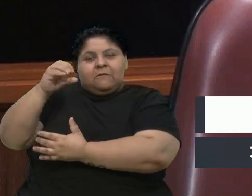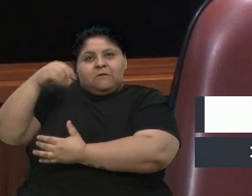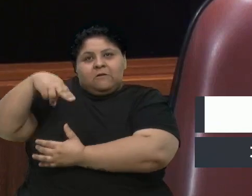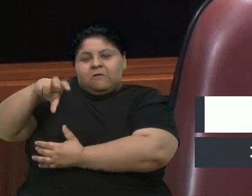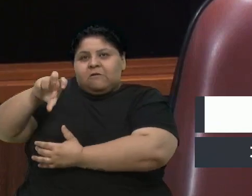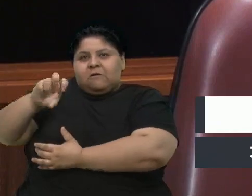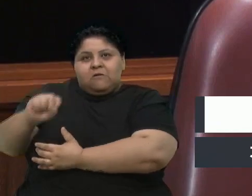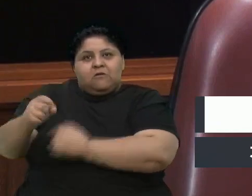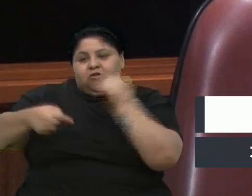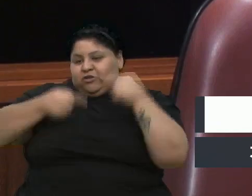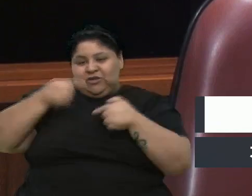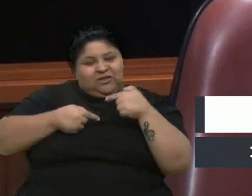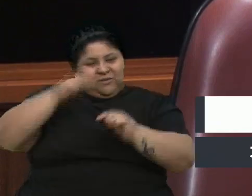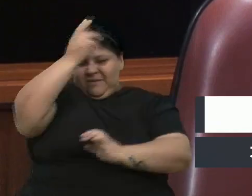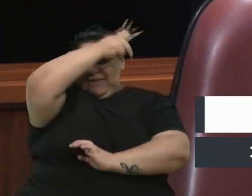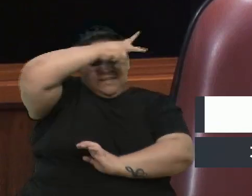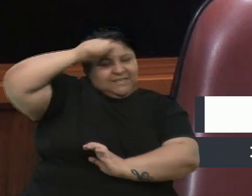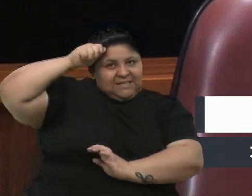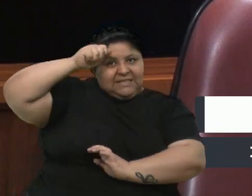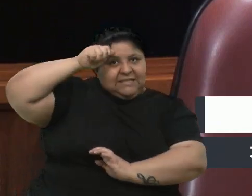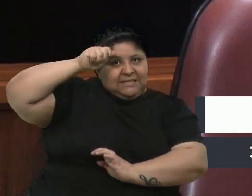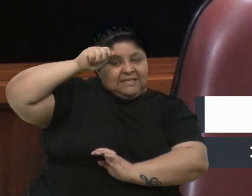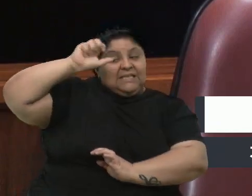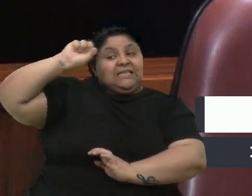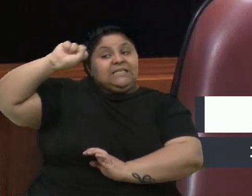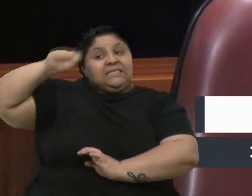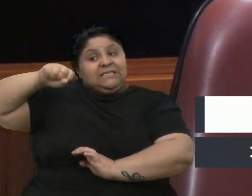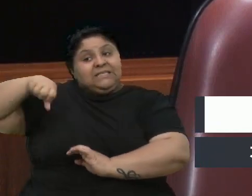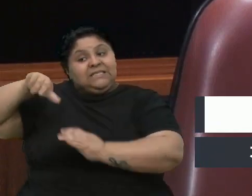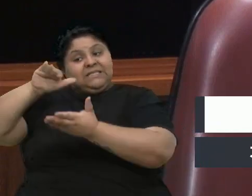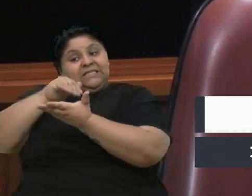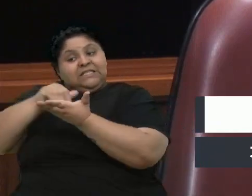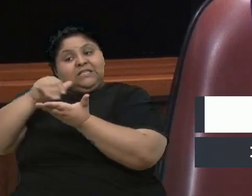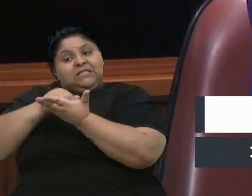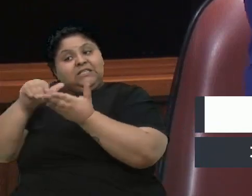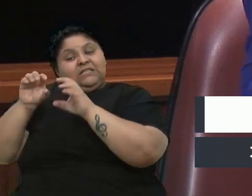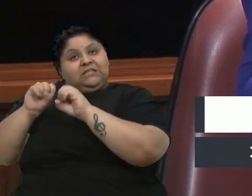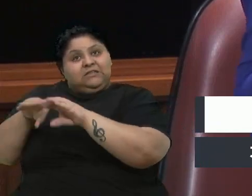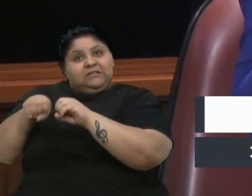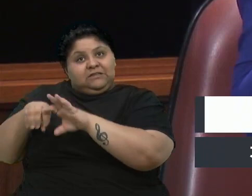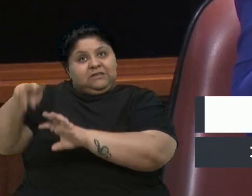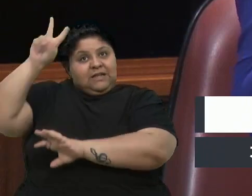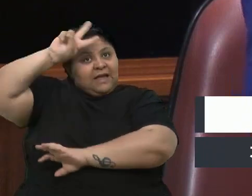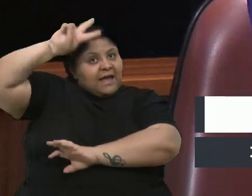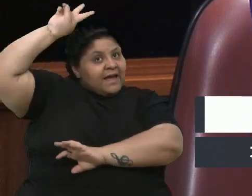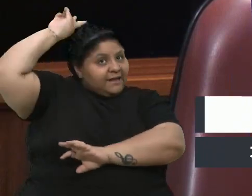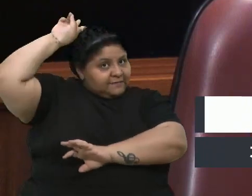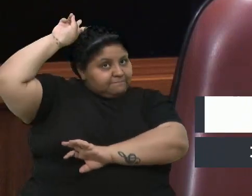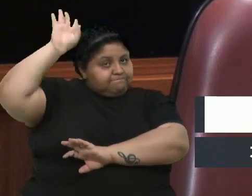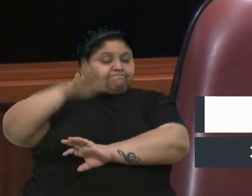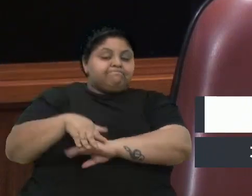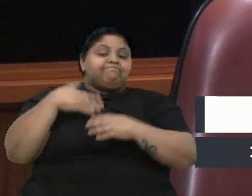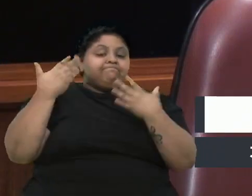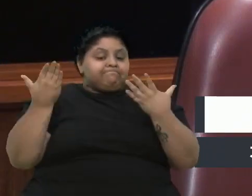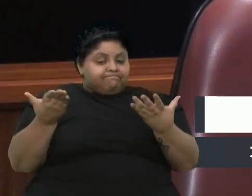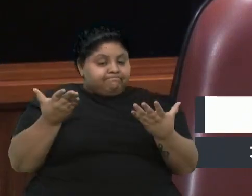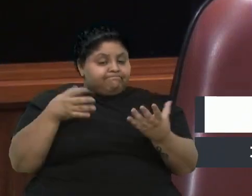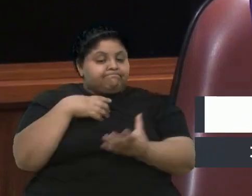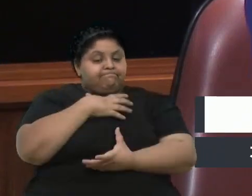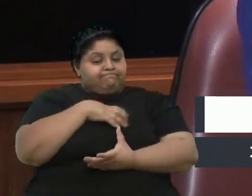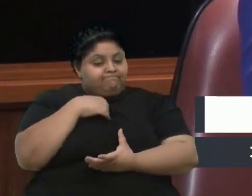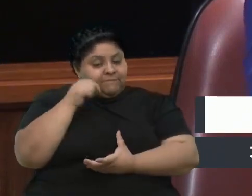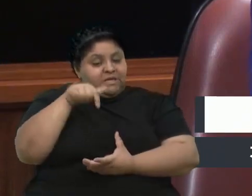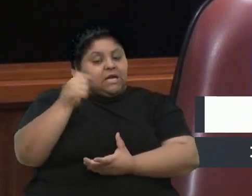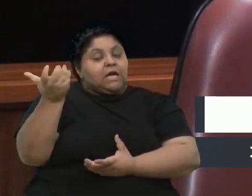será debatido pelo prefeito, e sim pelo secretário da Educação, Edson da Rosa. Então, nesse sentido, eu